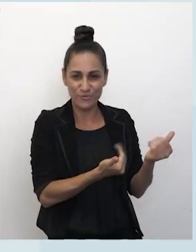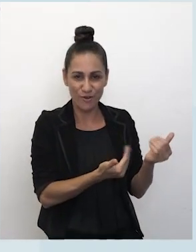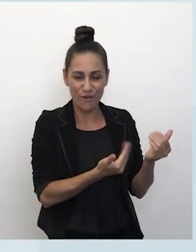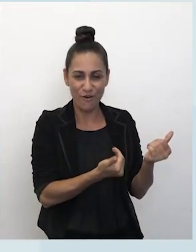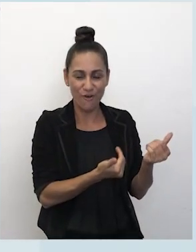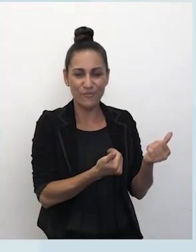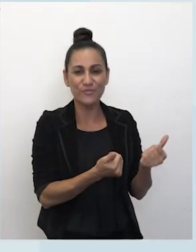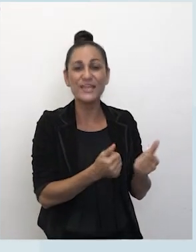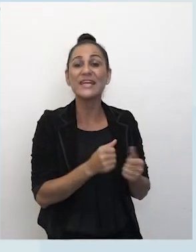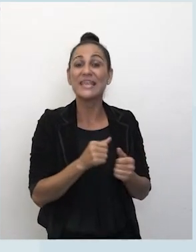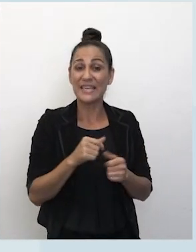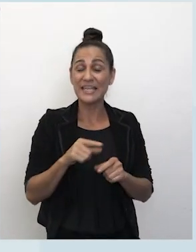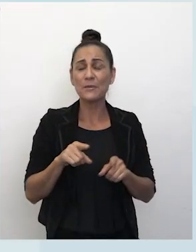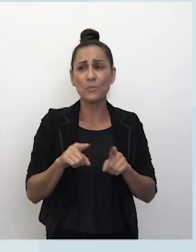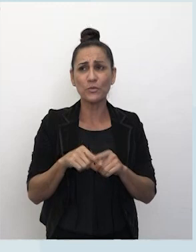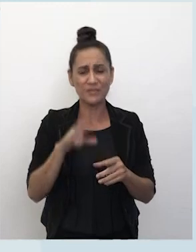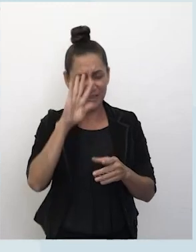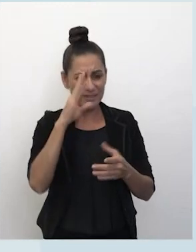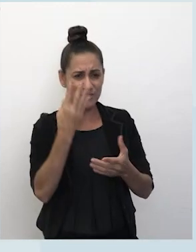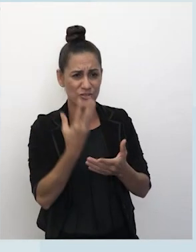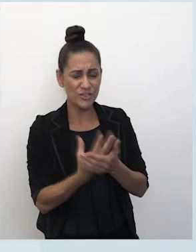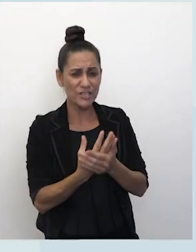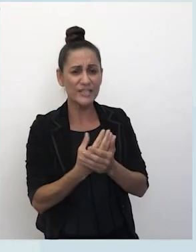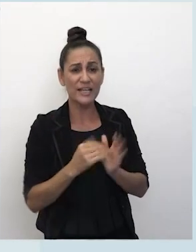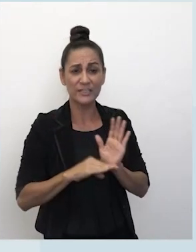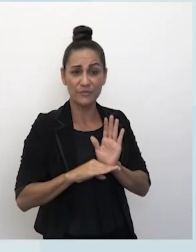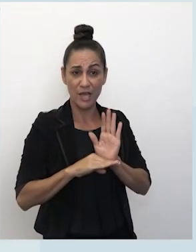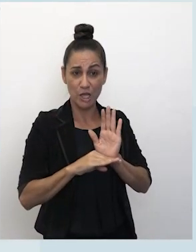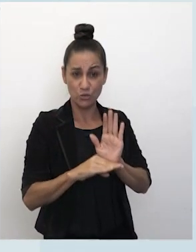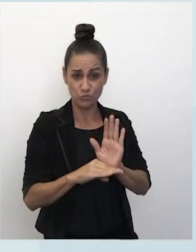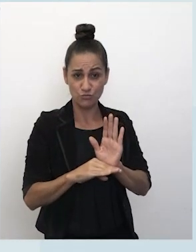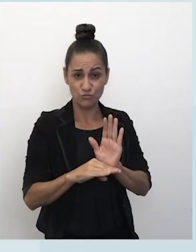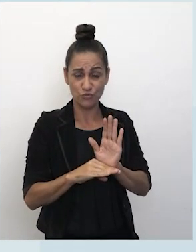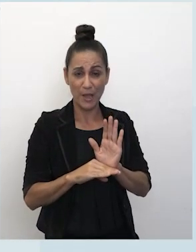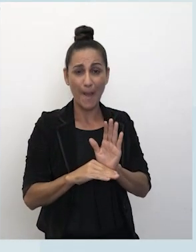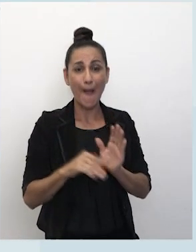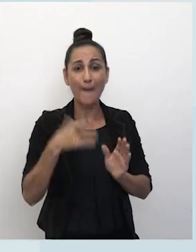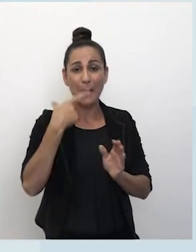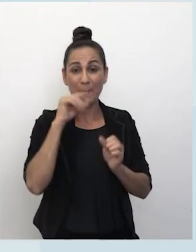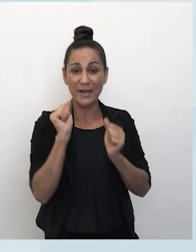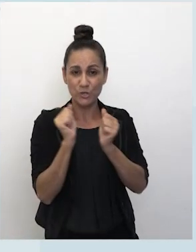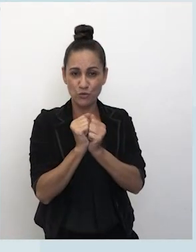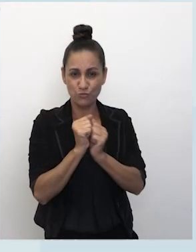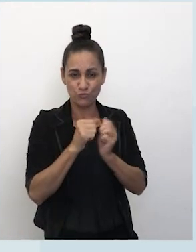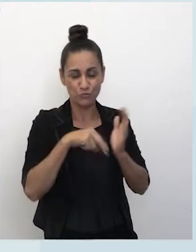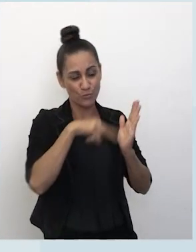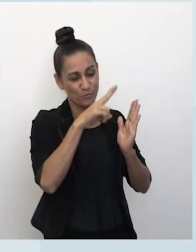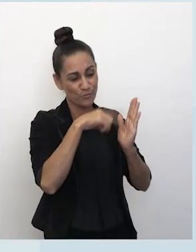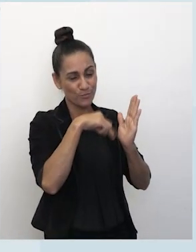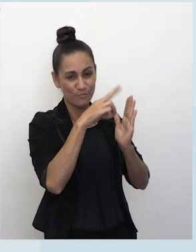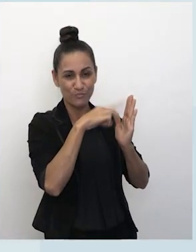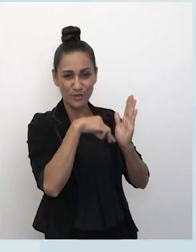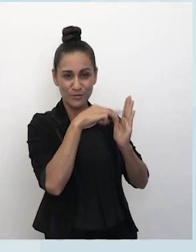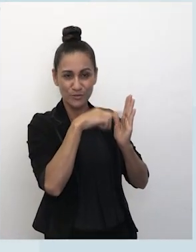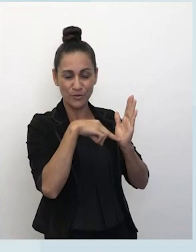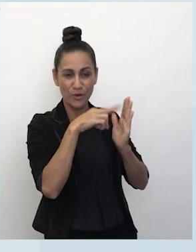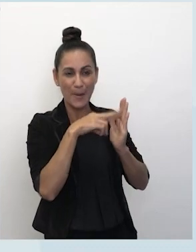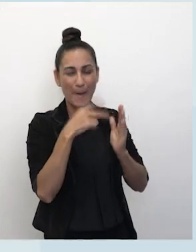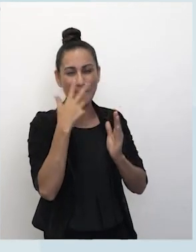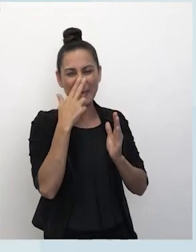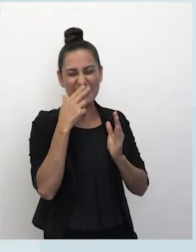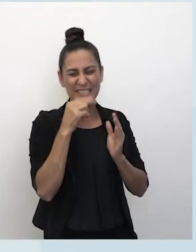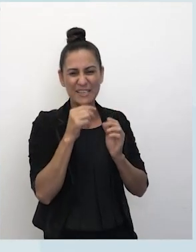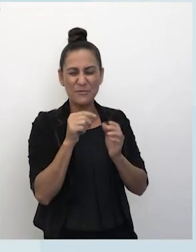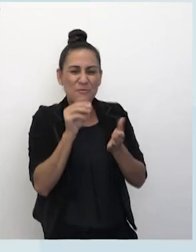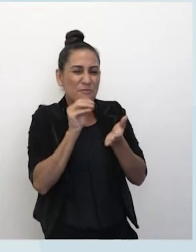e muitos acreditam que ela teve a ajuda do pai nesse primeiro momento para conceber essa obra, o que demonstra a pouca abertura que as